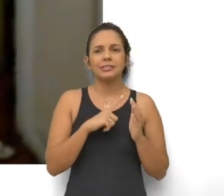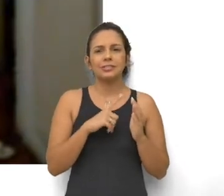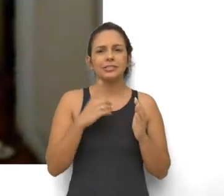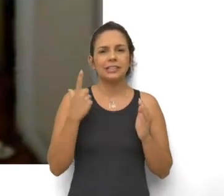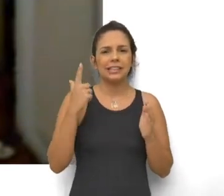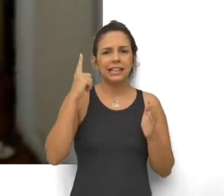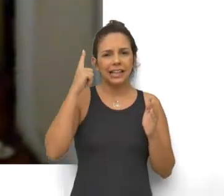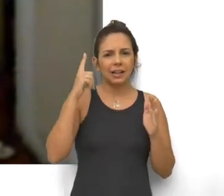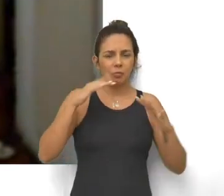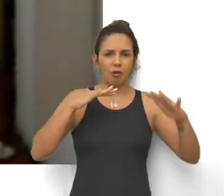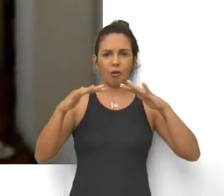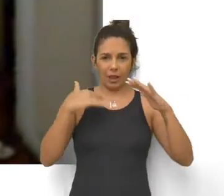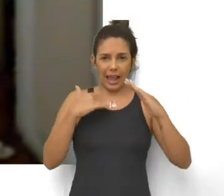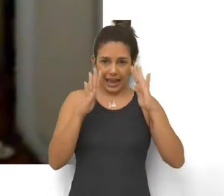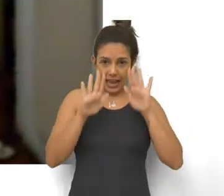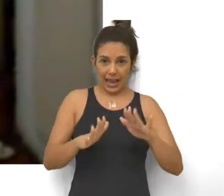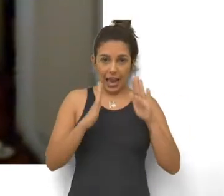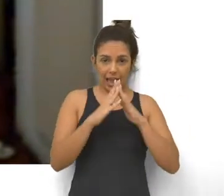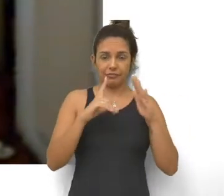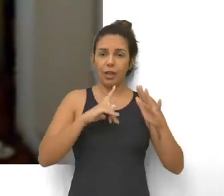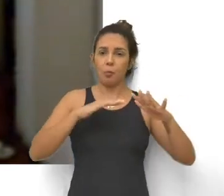muito movimentada.